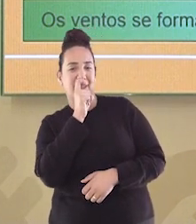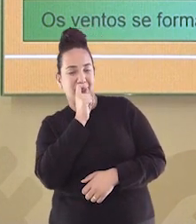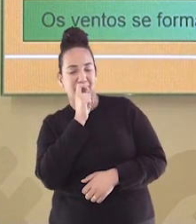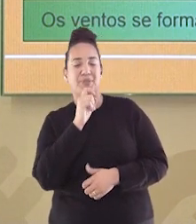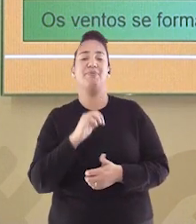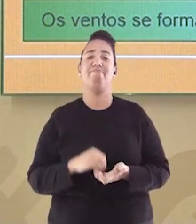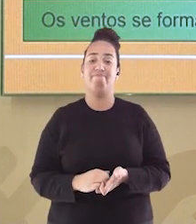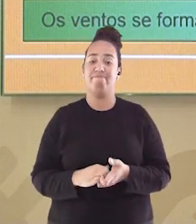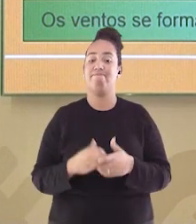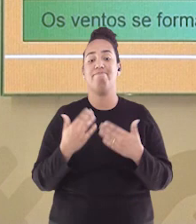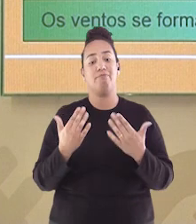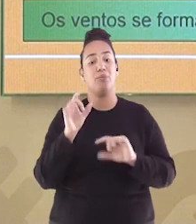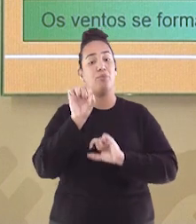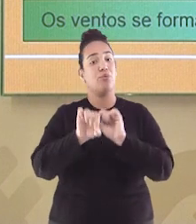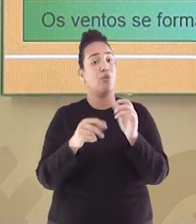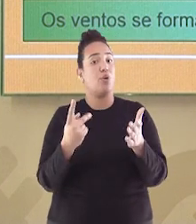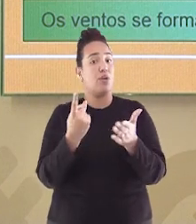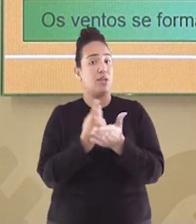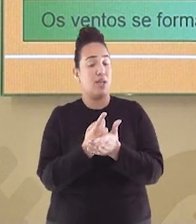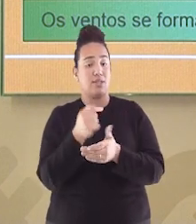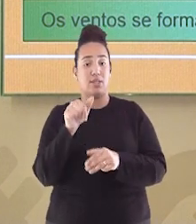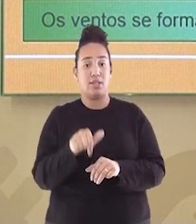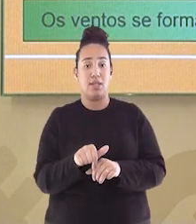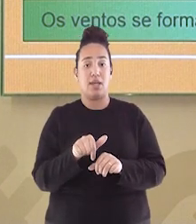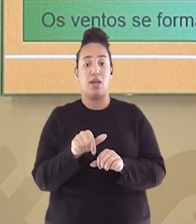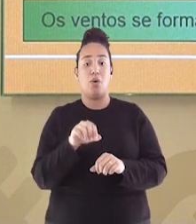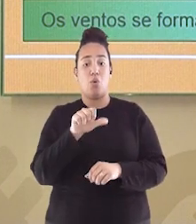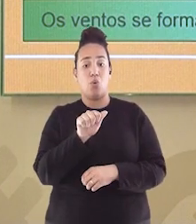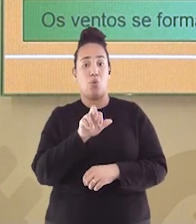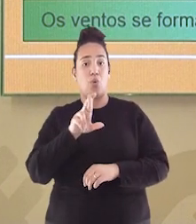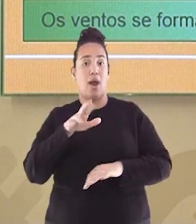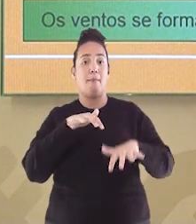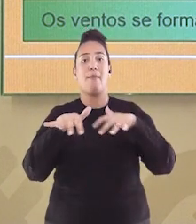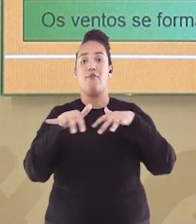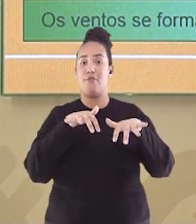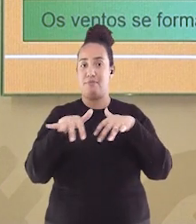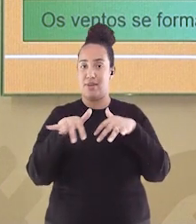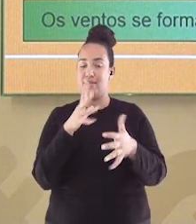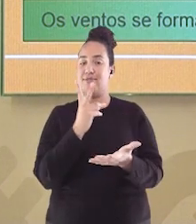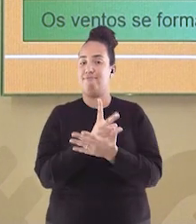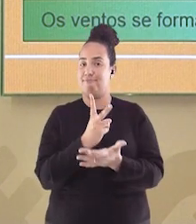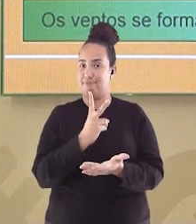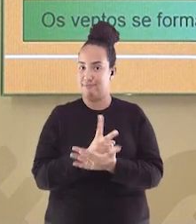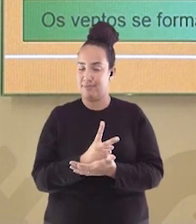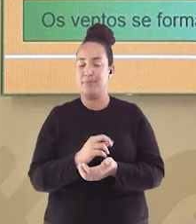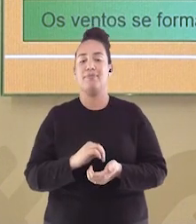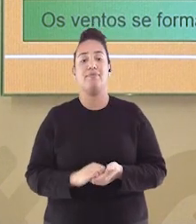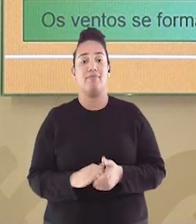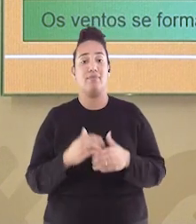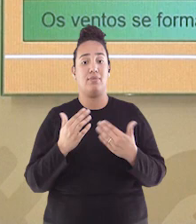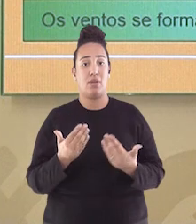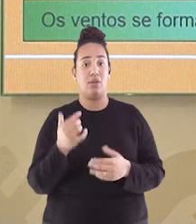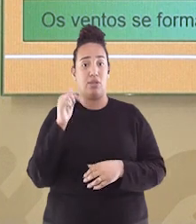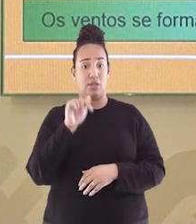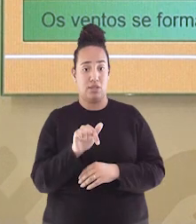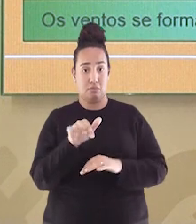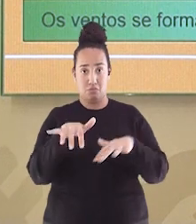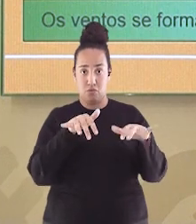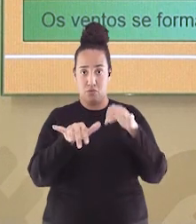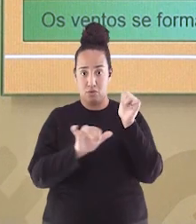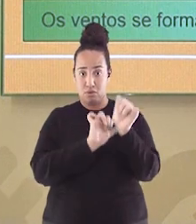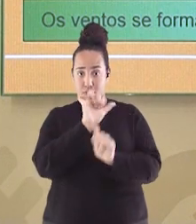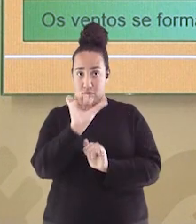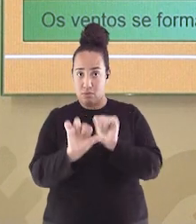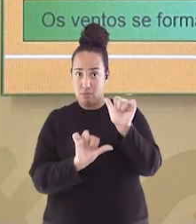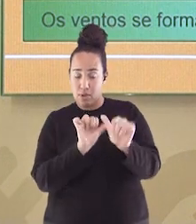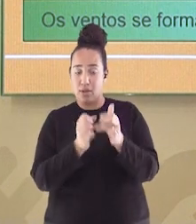diante. Isso faz com que as massas de ar se movam o tempo todo, como no exemplo da panela. Esse movimento de troca de posições entre o ar